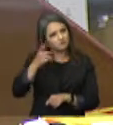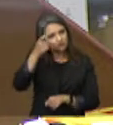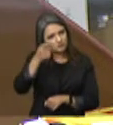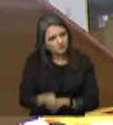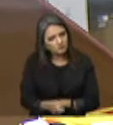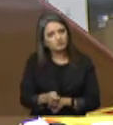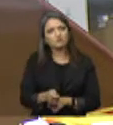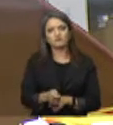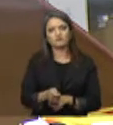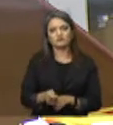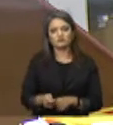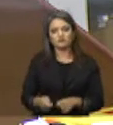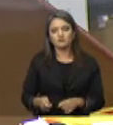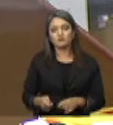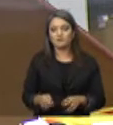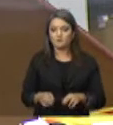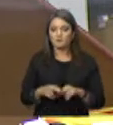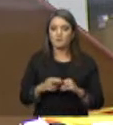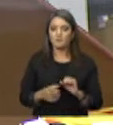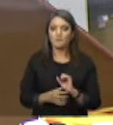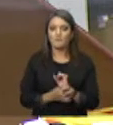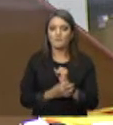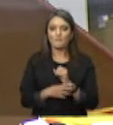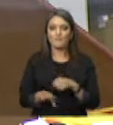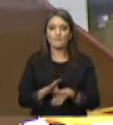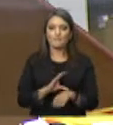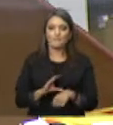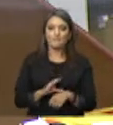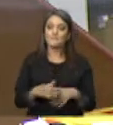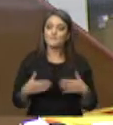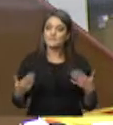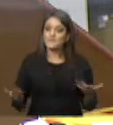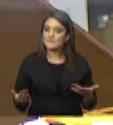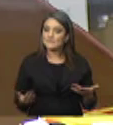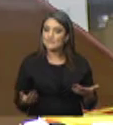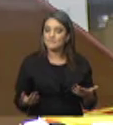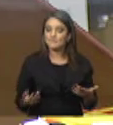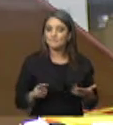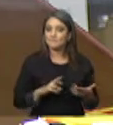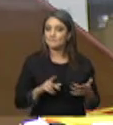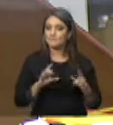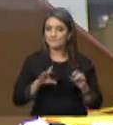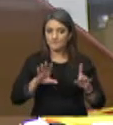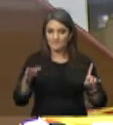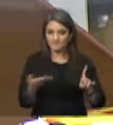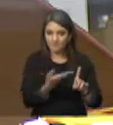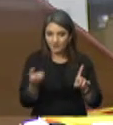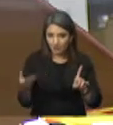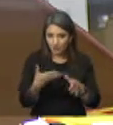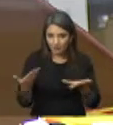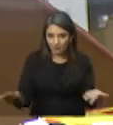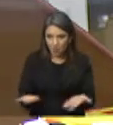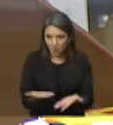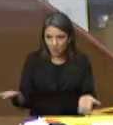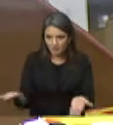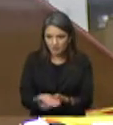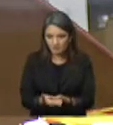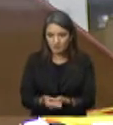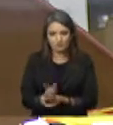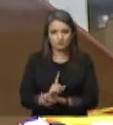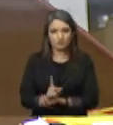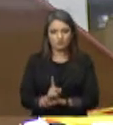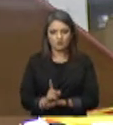feita pelo legislador a luz das garantias constitucionais ao tal releitura não pode se restringir aos novatos Isto é